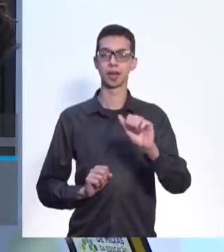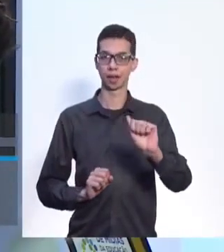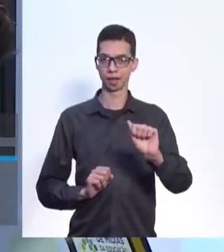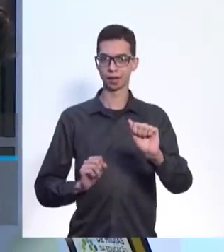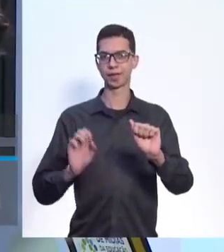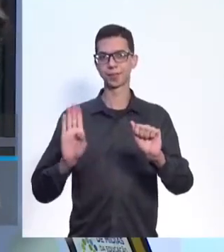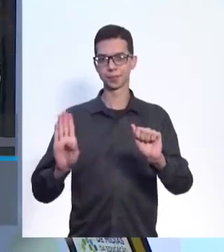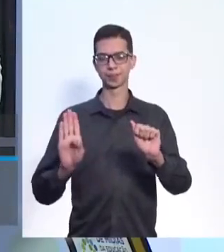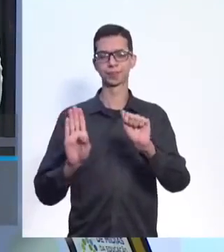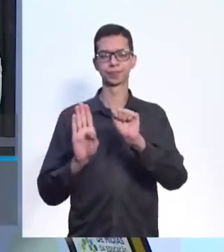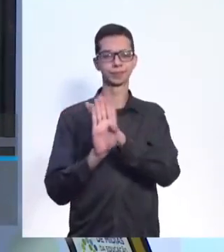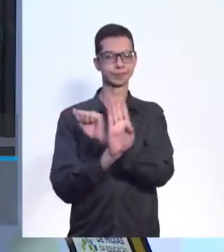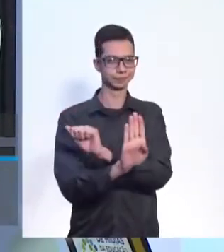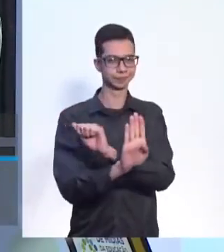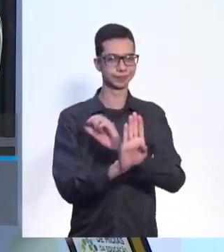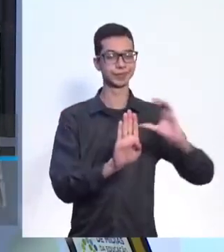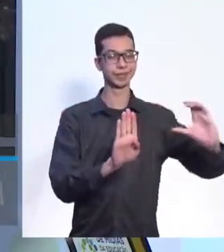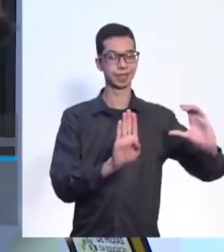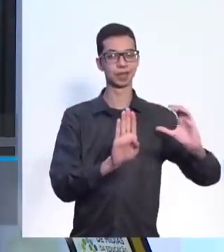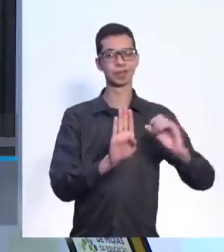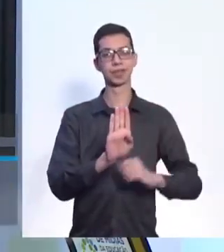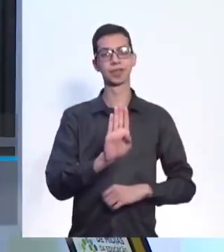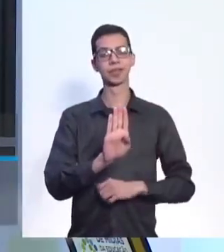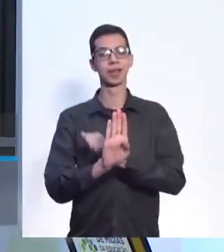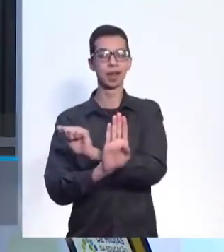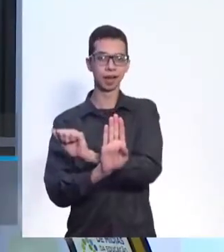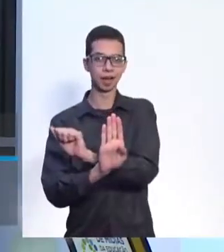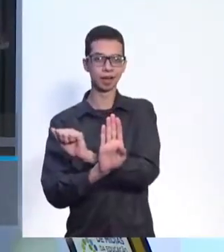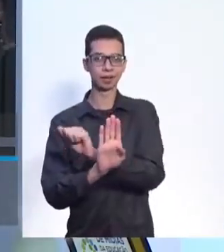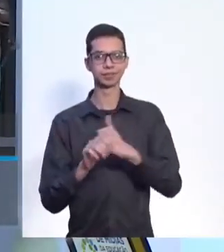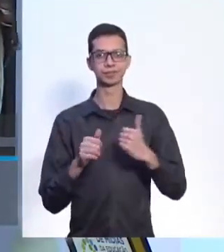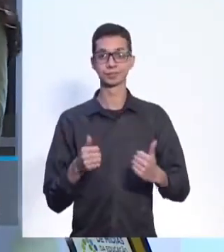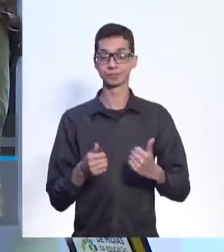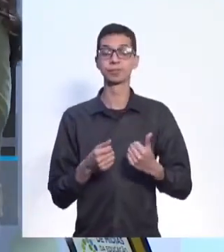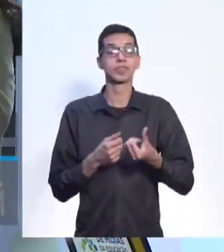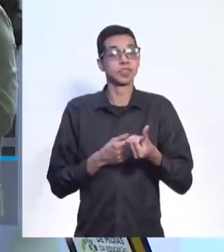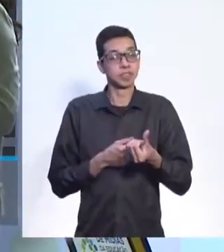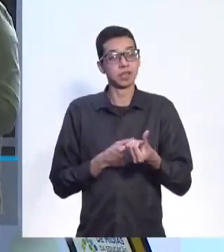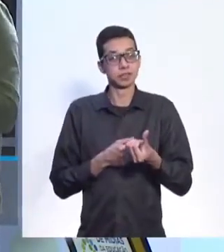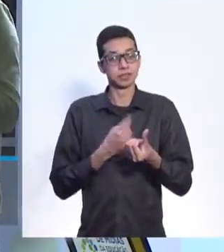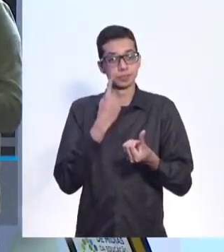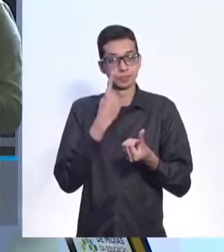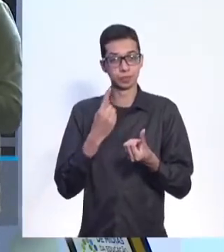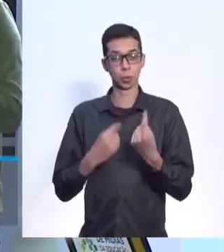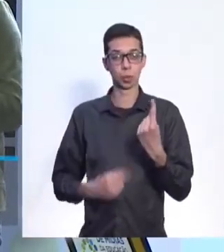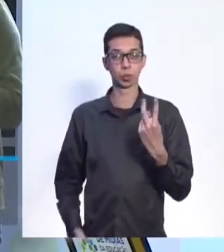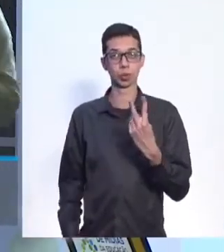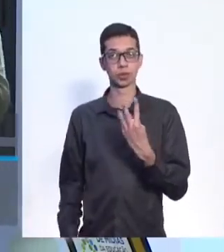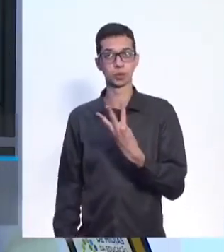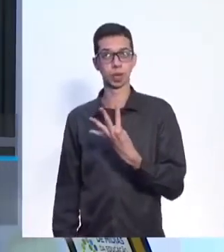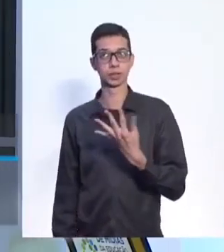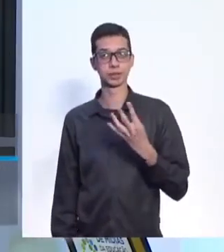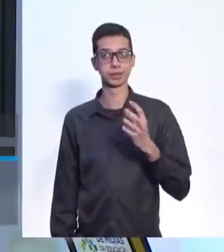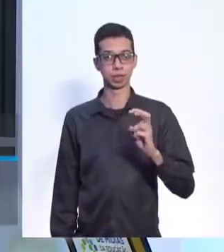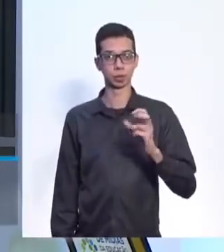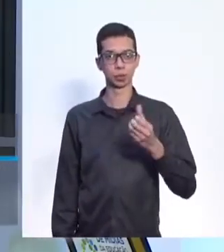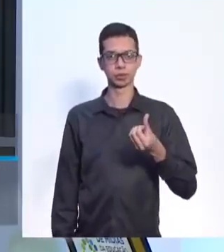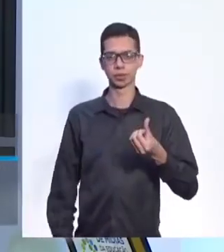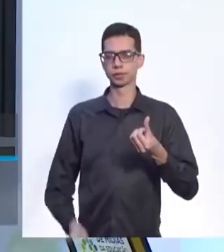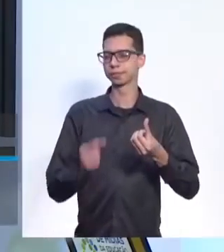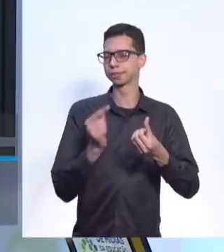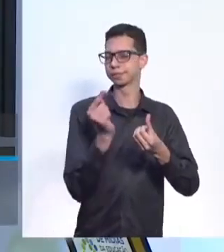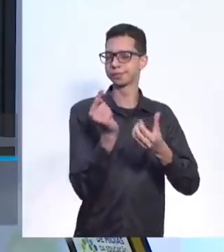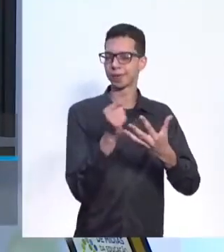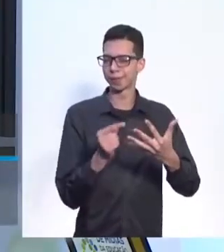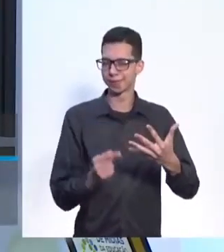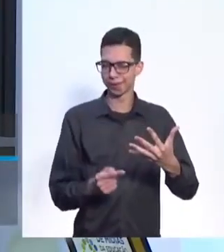ficar C, B, A. 6. 1, 2, 3, 4, 5, 6. Ótimo. Se eu seguir o mesmo